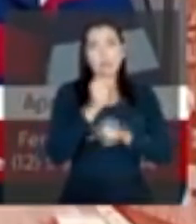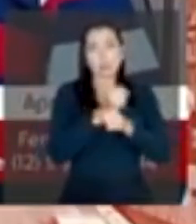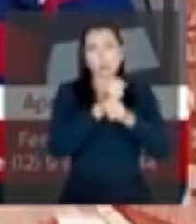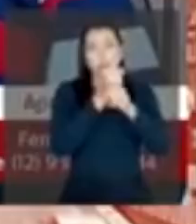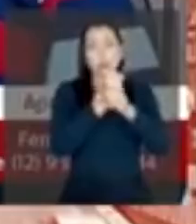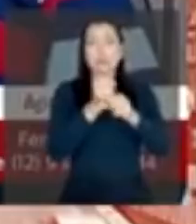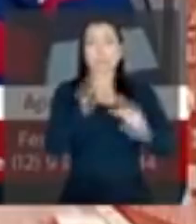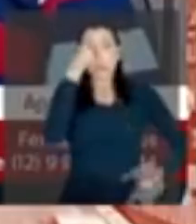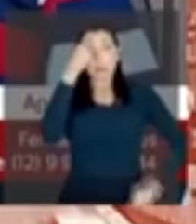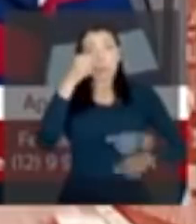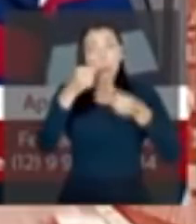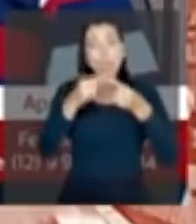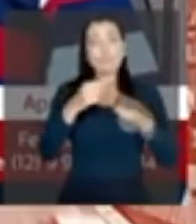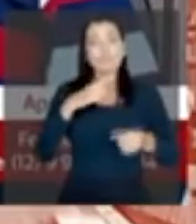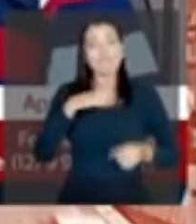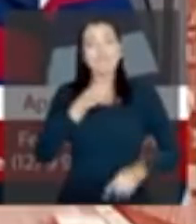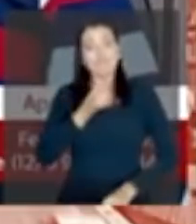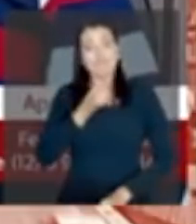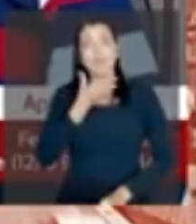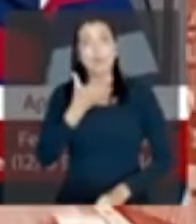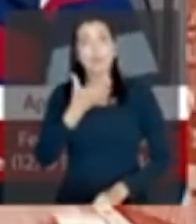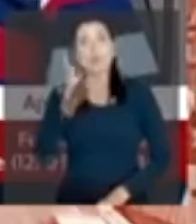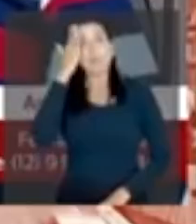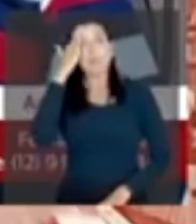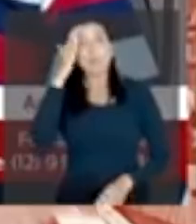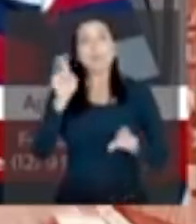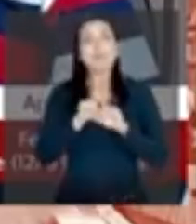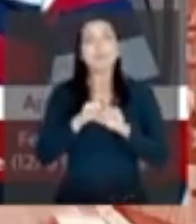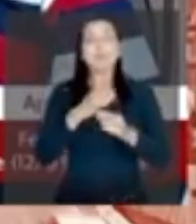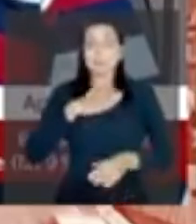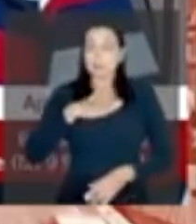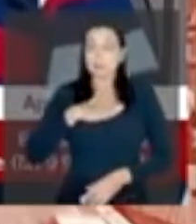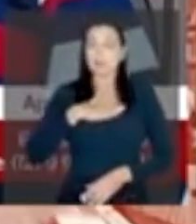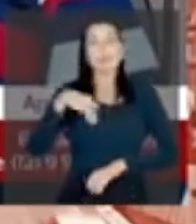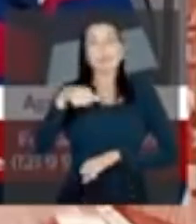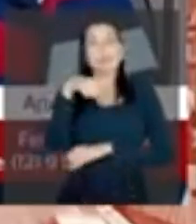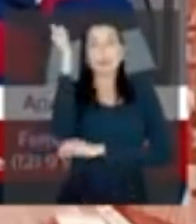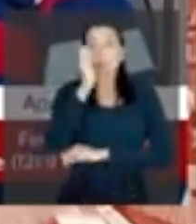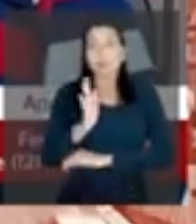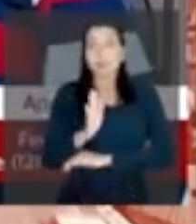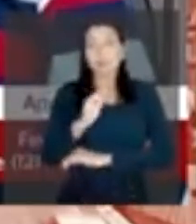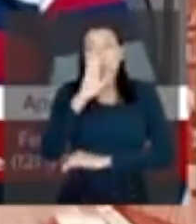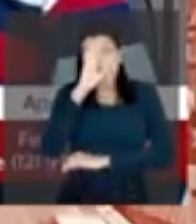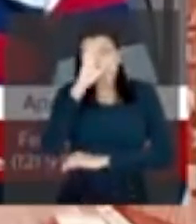a mídia hegemônica, enfim, nessa campanha eleitoral? Eu li hoje, se eu não me engano, no UOL,